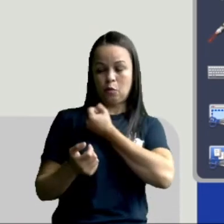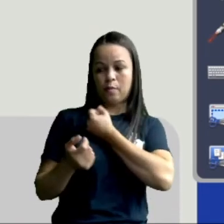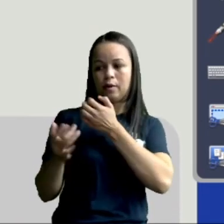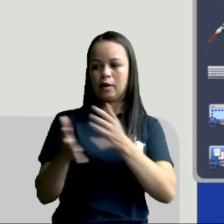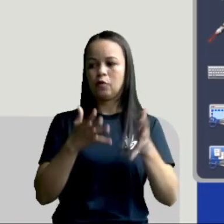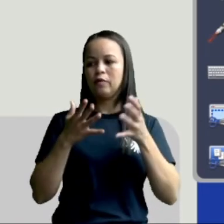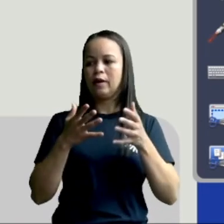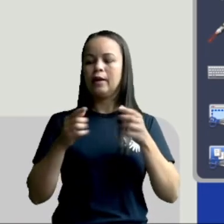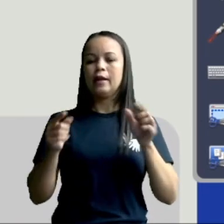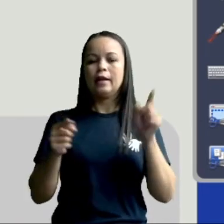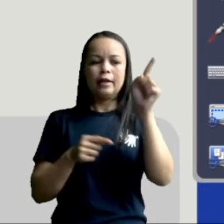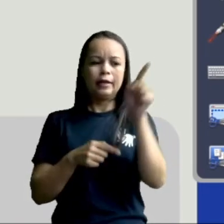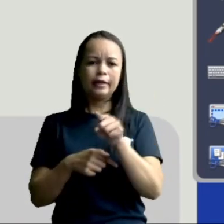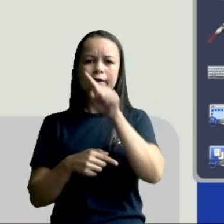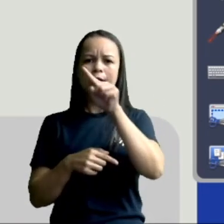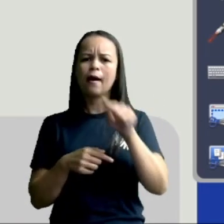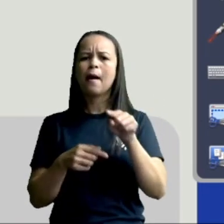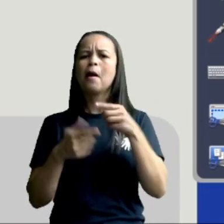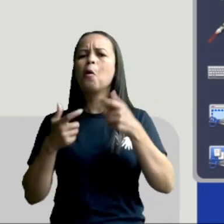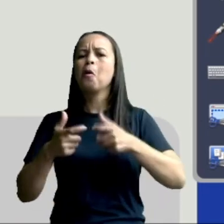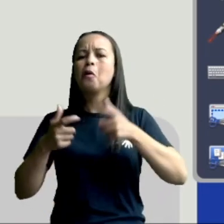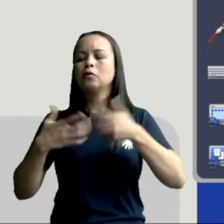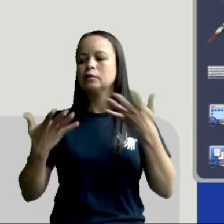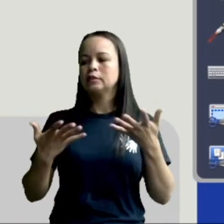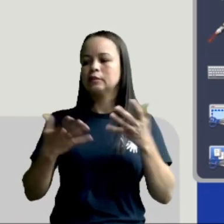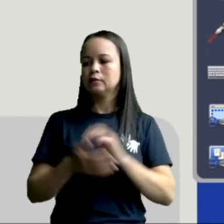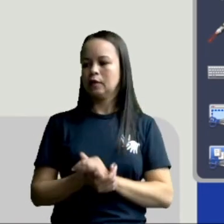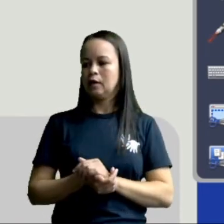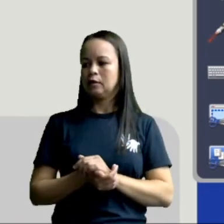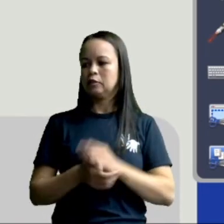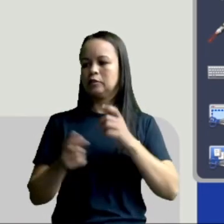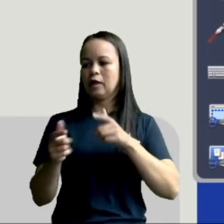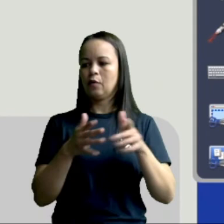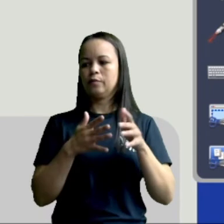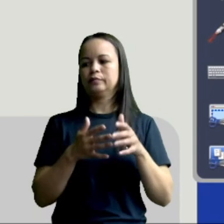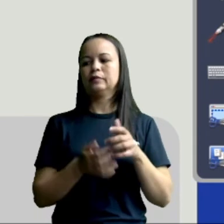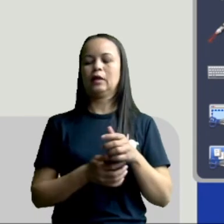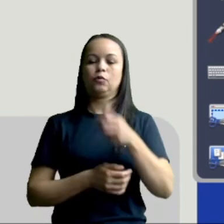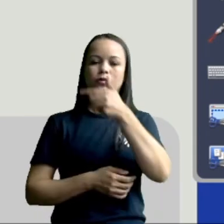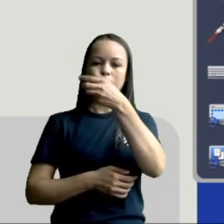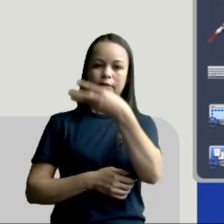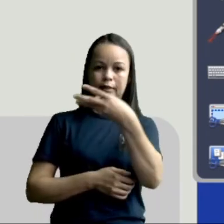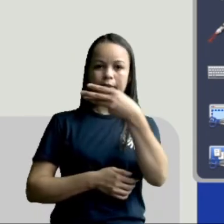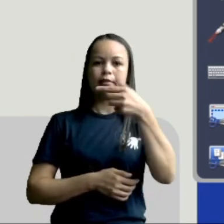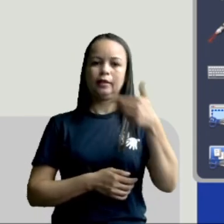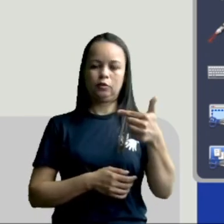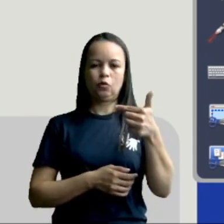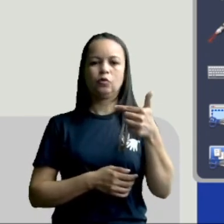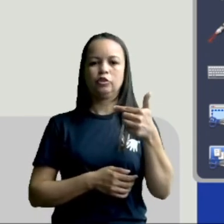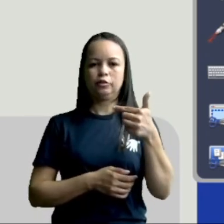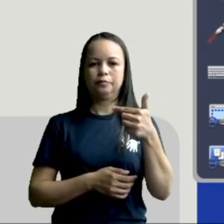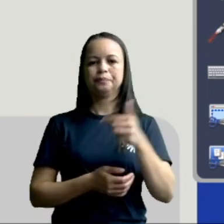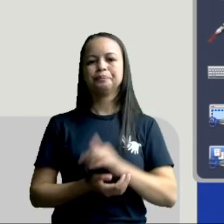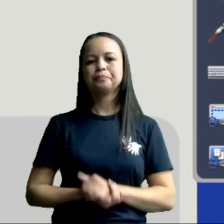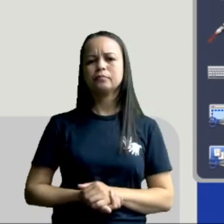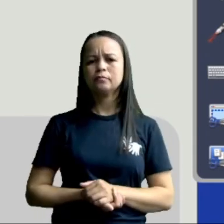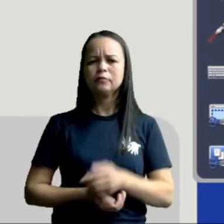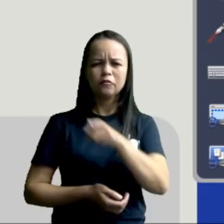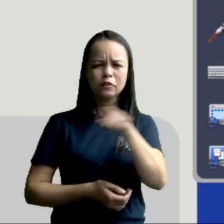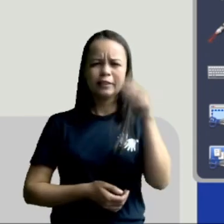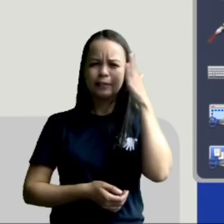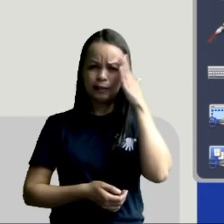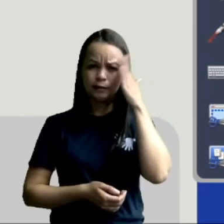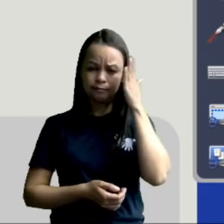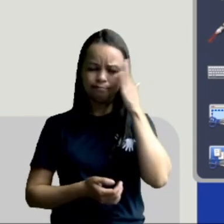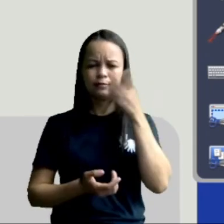para onde? Cadê o 32 lá do outro lado? O 32 está aqui, então este a gente vai ligar para cá. Entenderam?